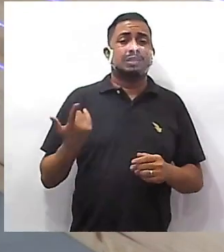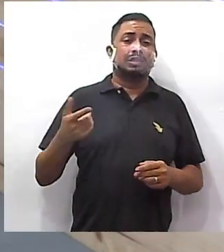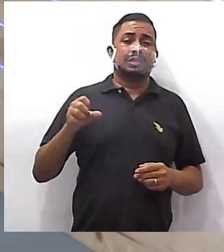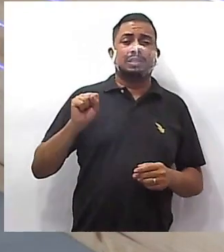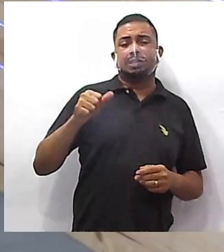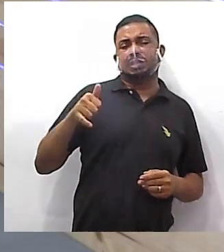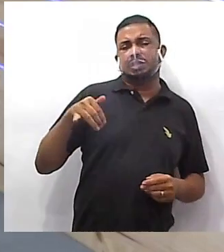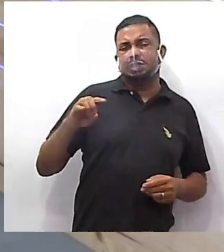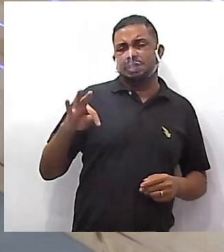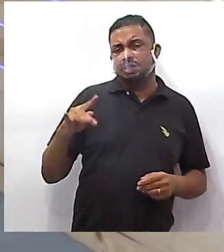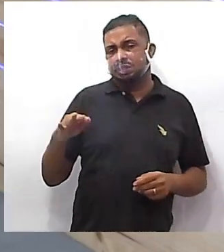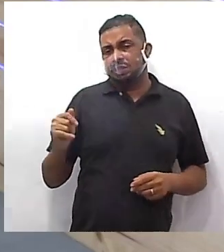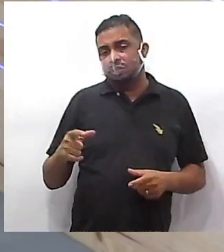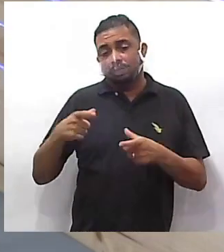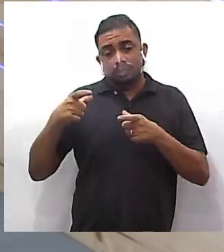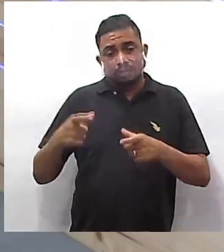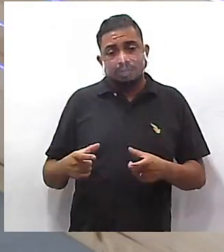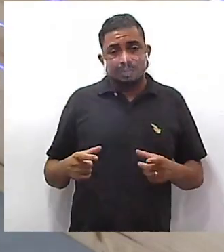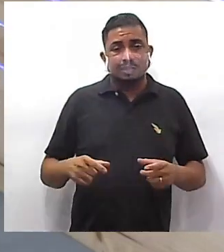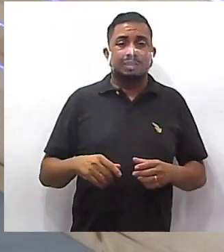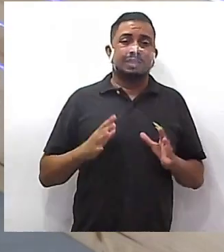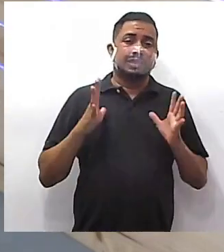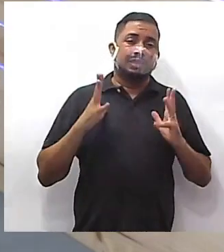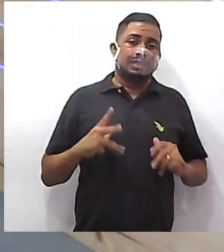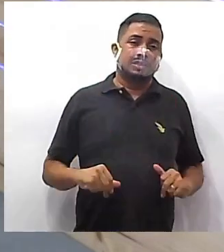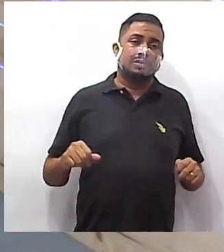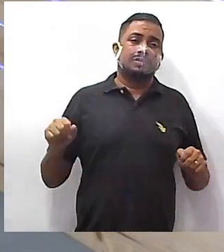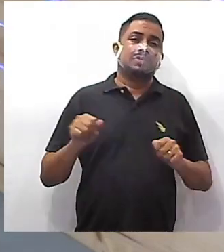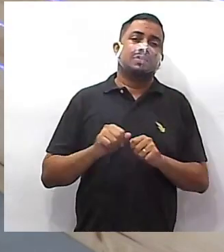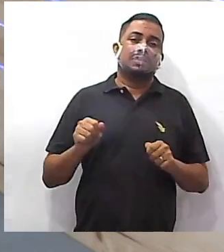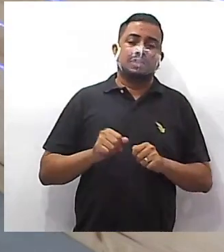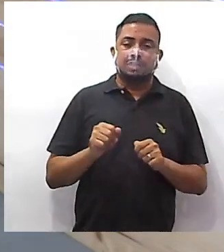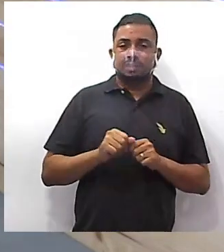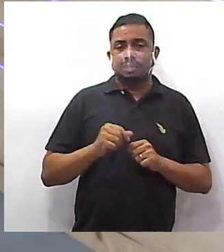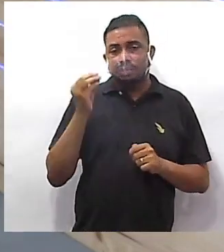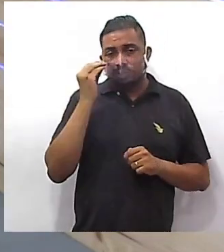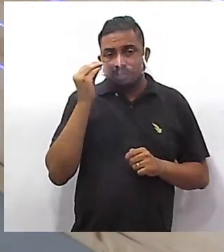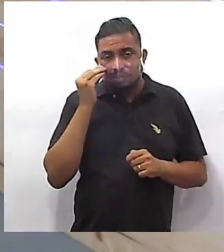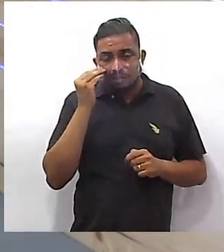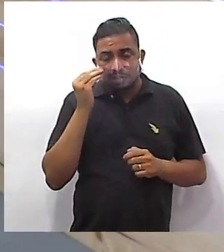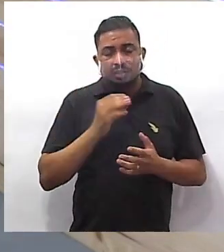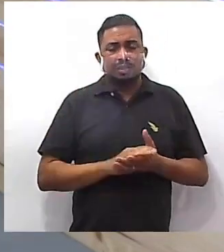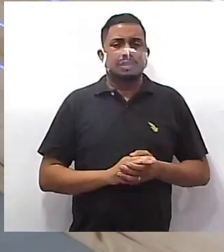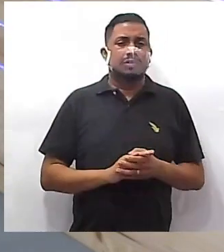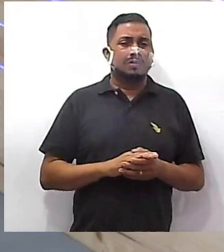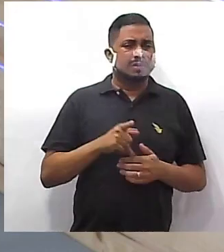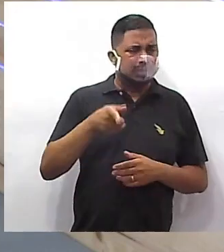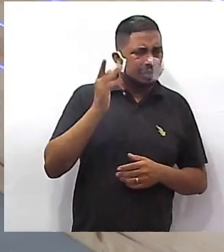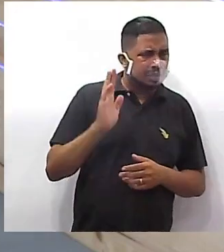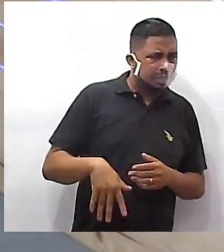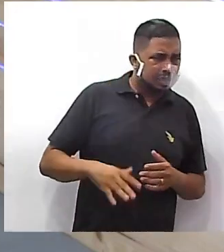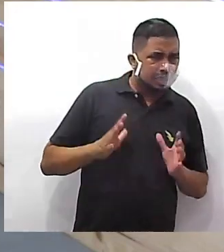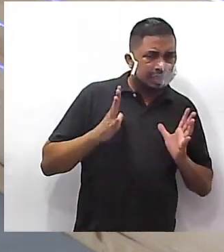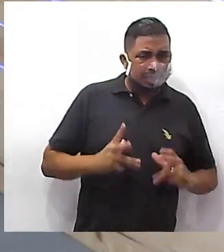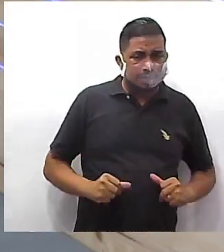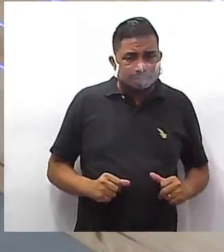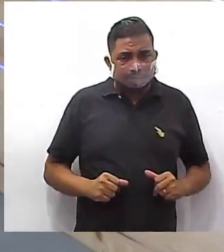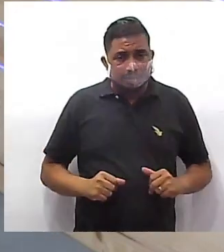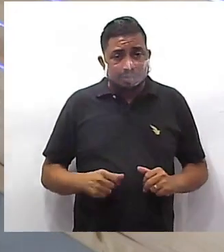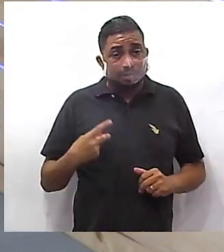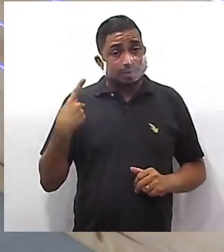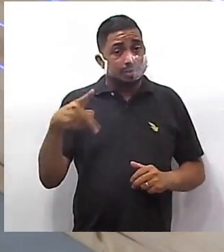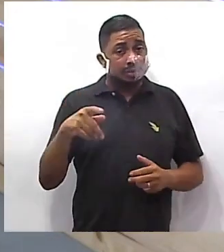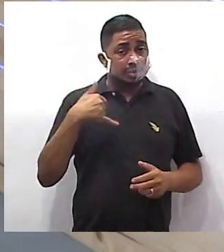de manter o local limpo. Faça um teste, verifique. Você já limpou o seu celular